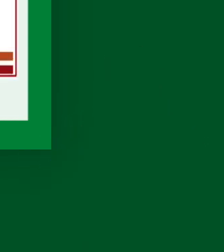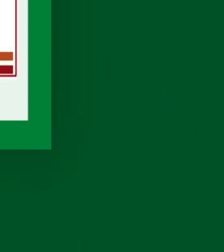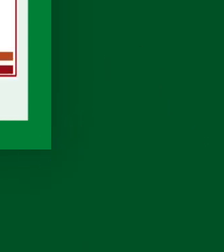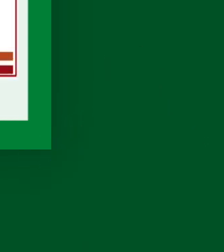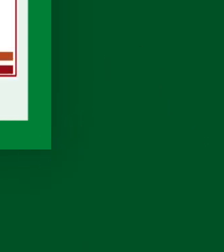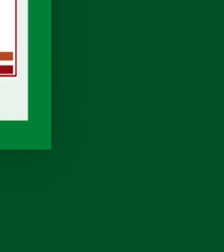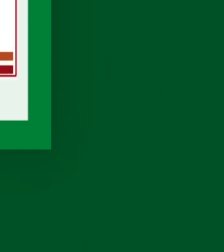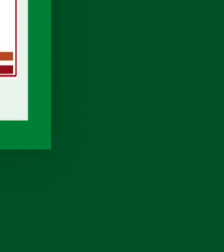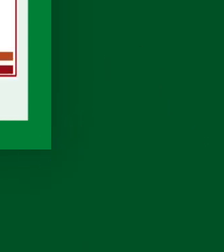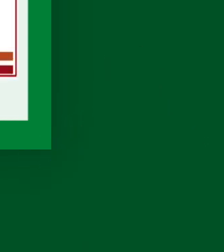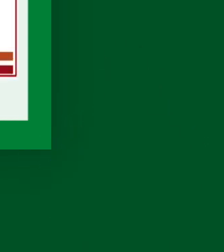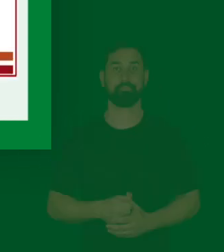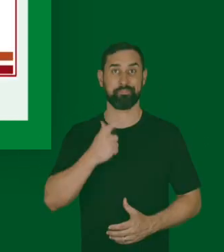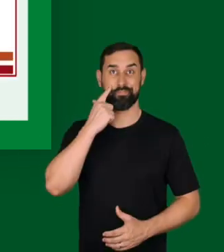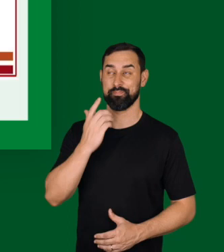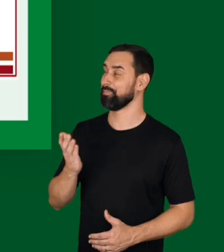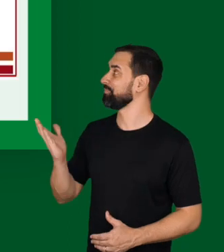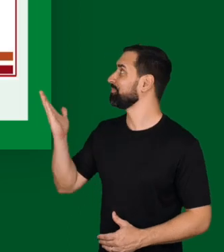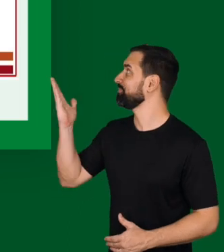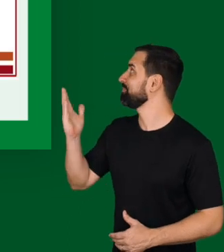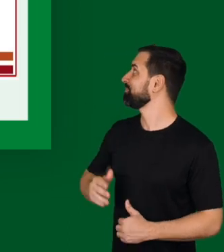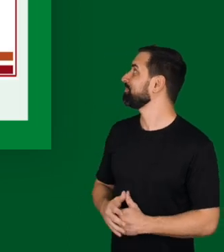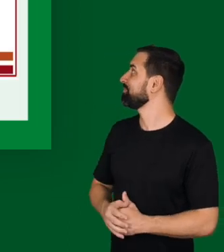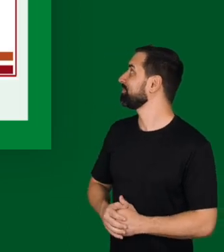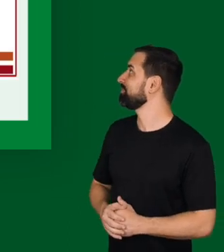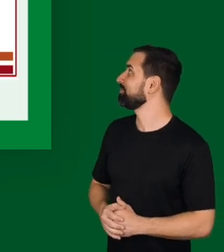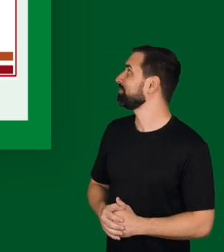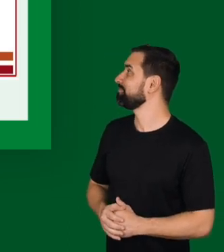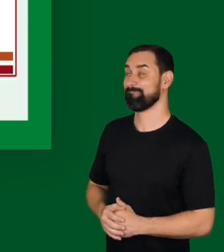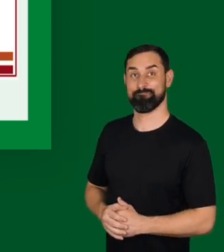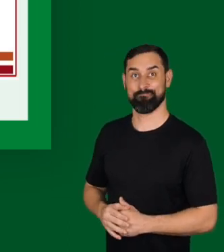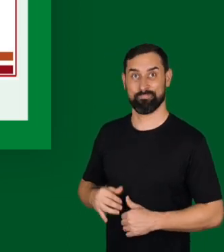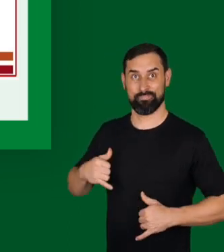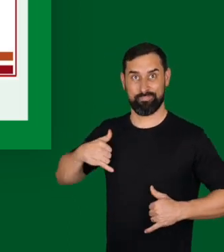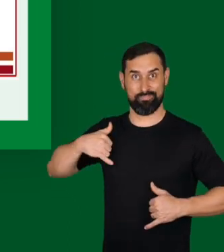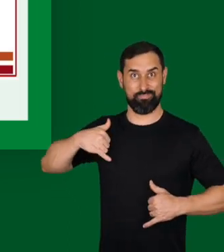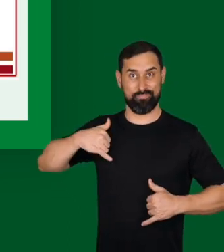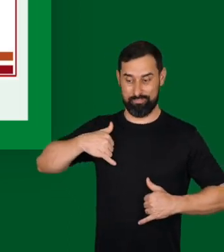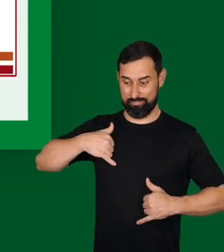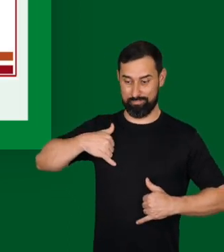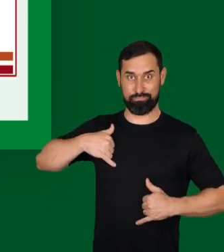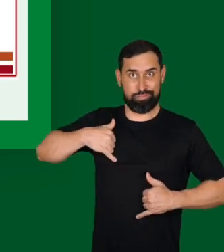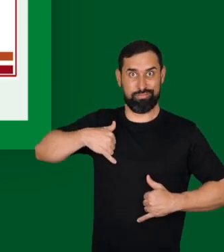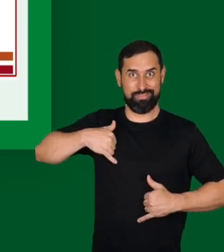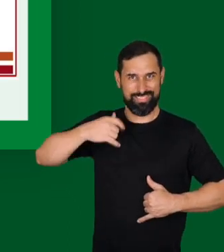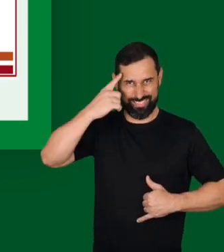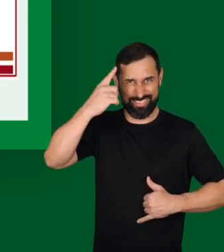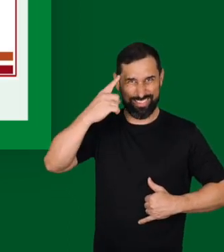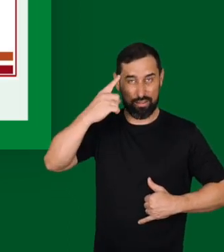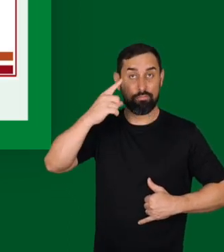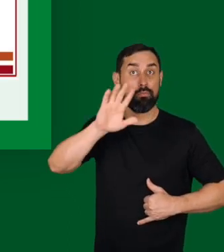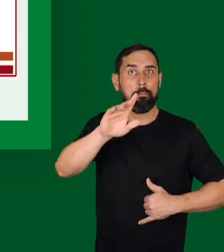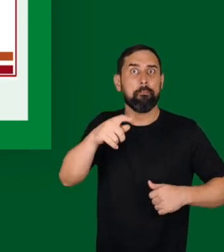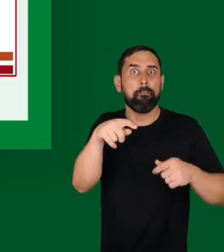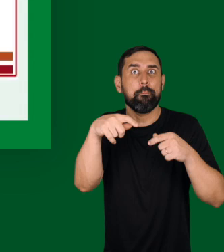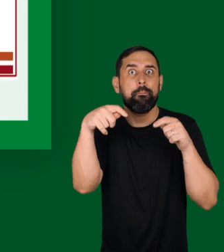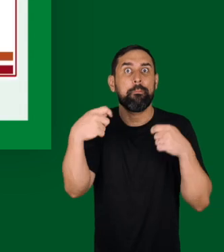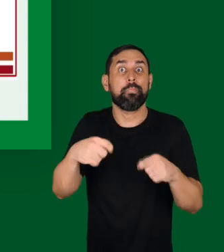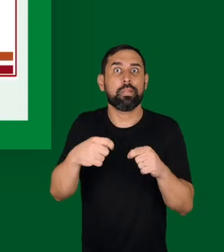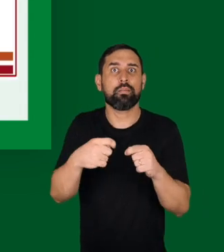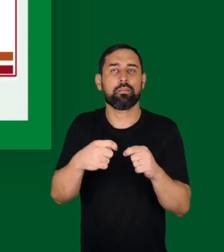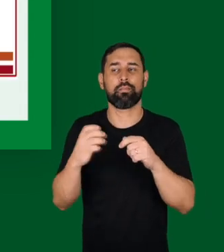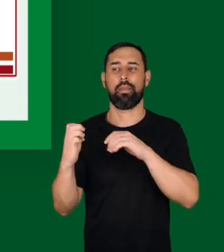abrir mão disso. Então, o marca-passo transcutâneo, geralmente a gente usa